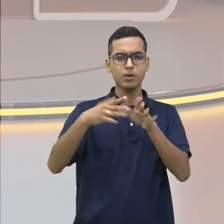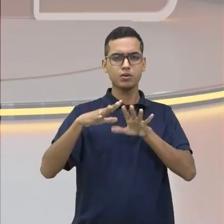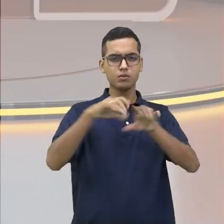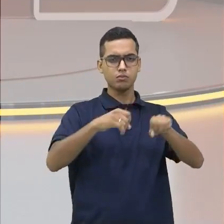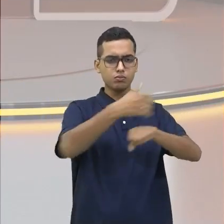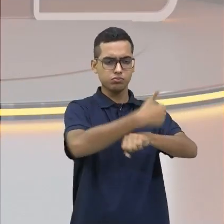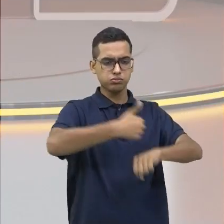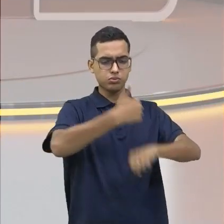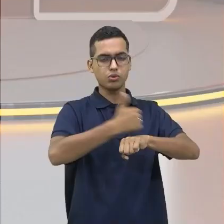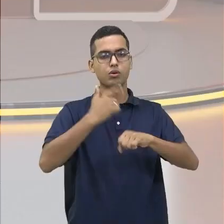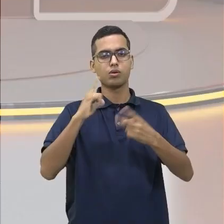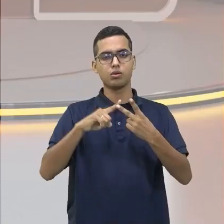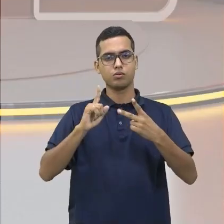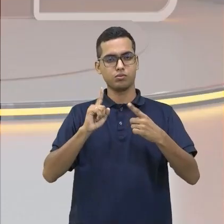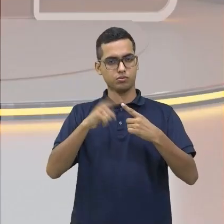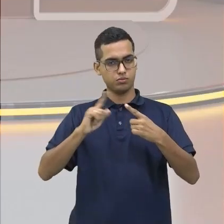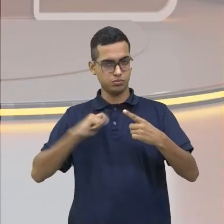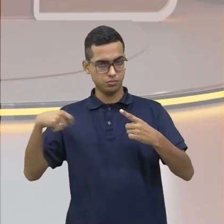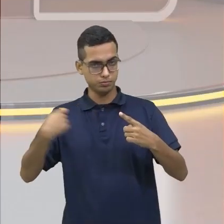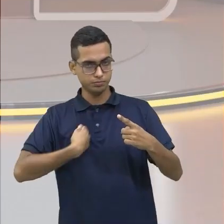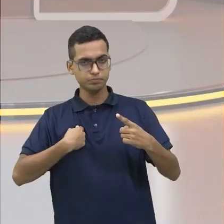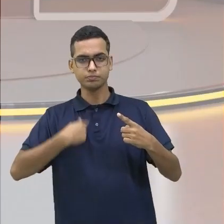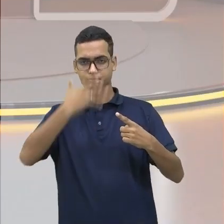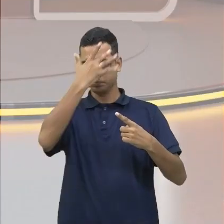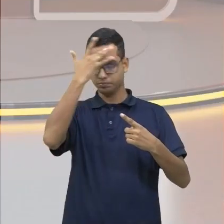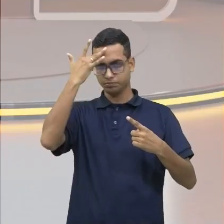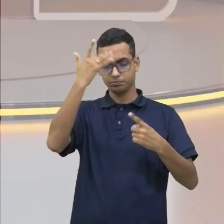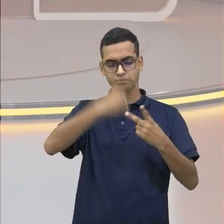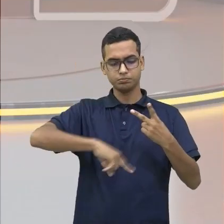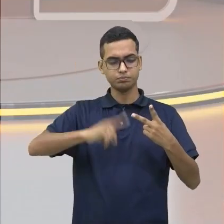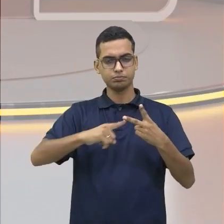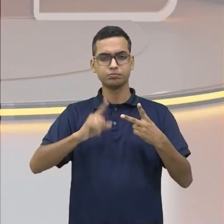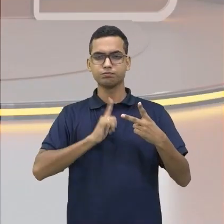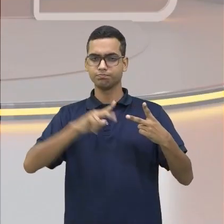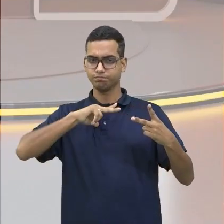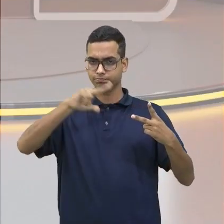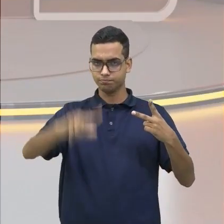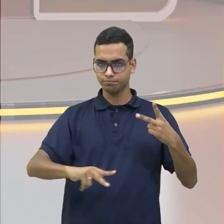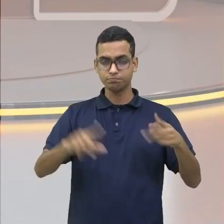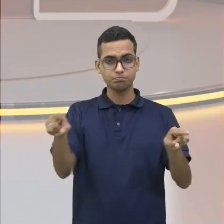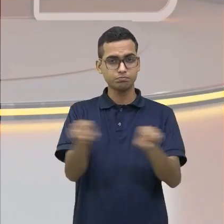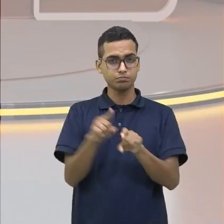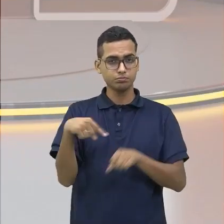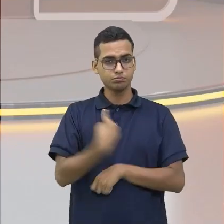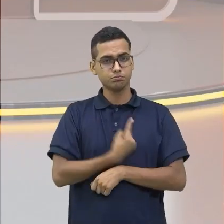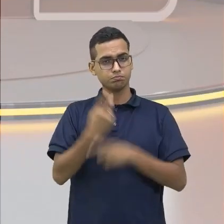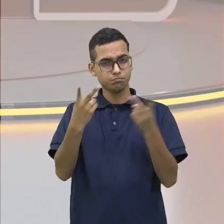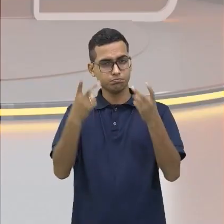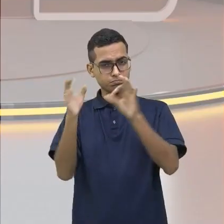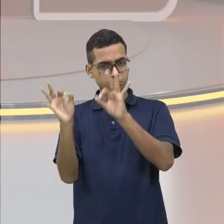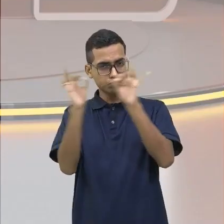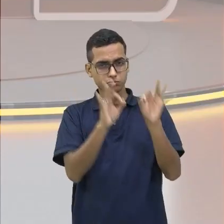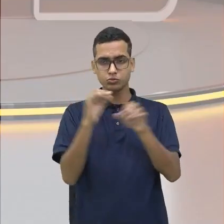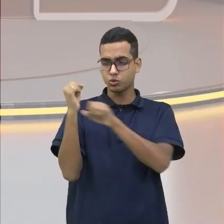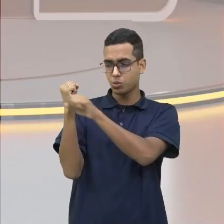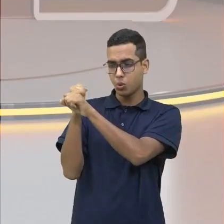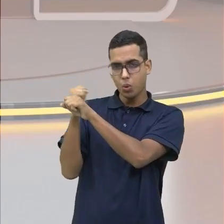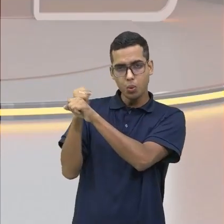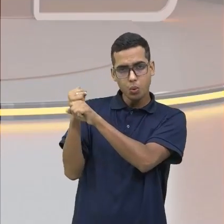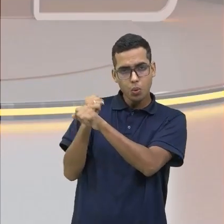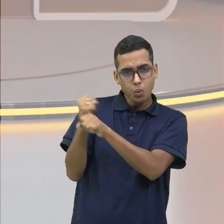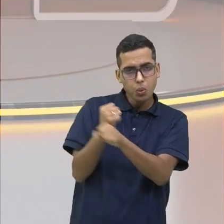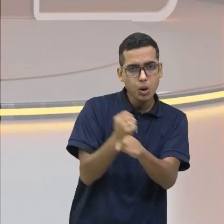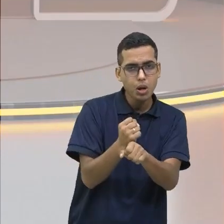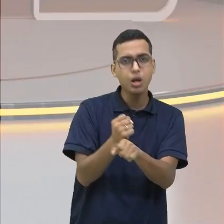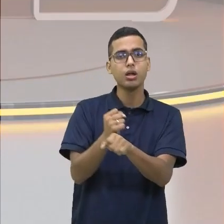os espanhóis e os portugueses, tá? Maior parte hoje em dia a gente observa, com o passar dos anos, que ocorreram